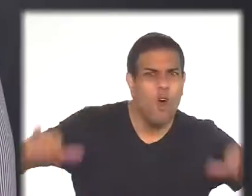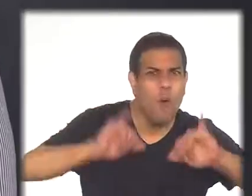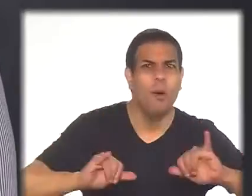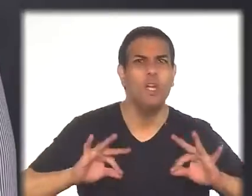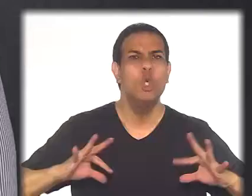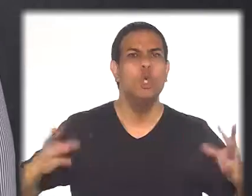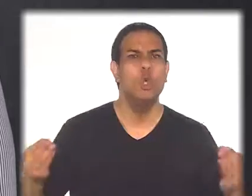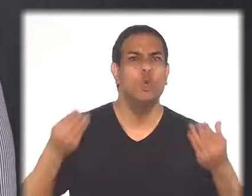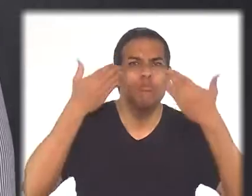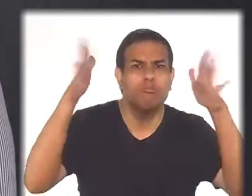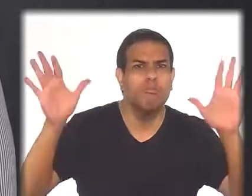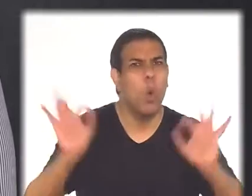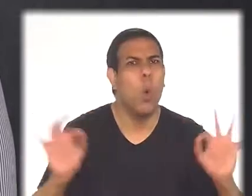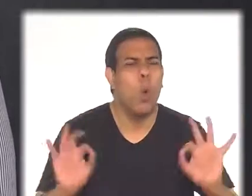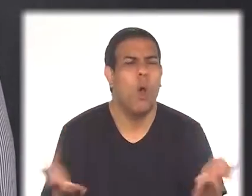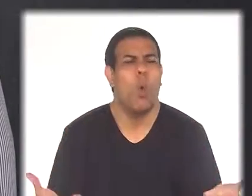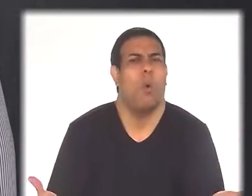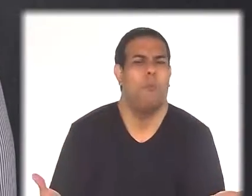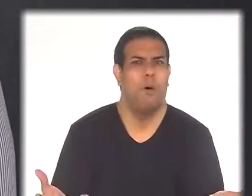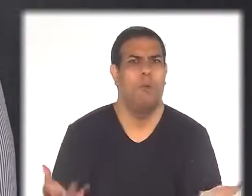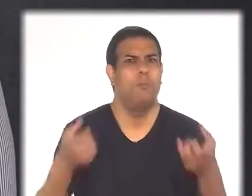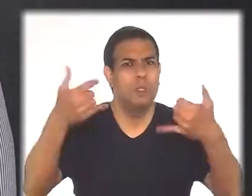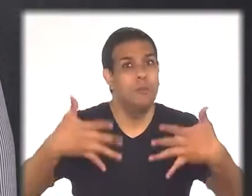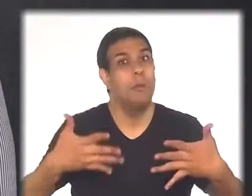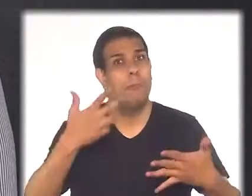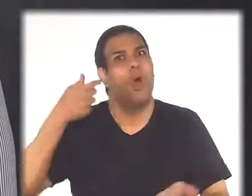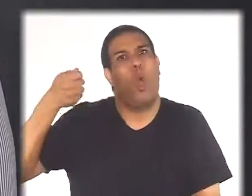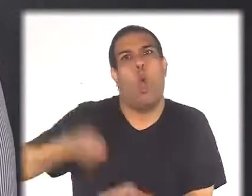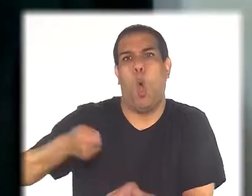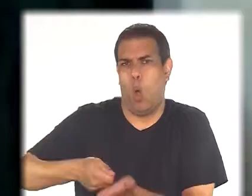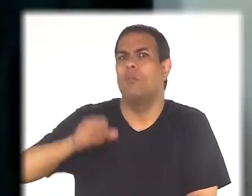Isso teria que ser passado à população? Ou...